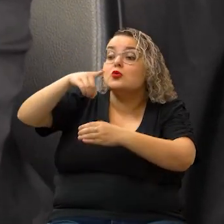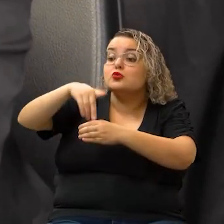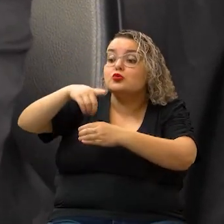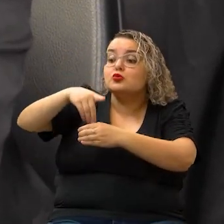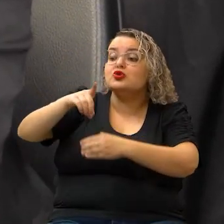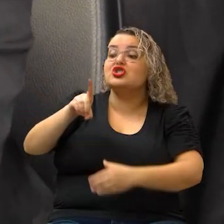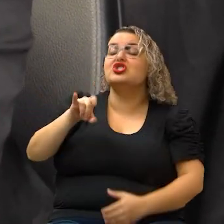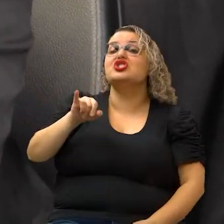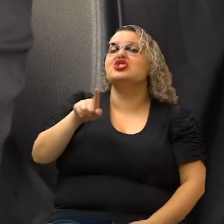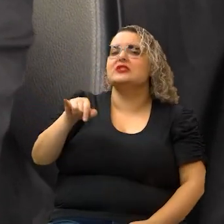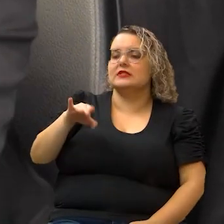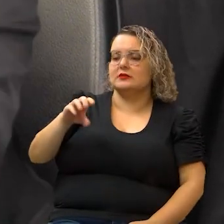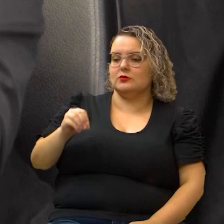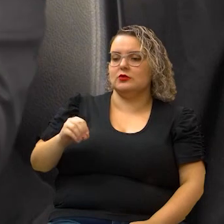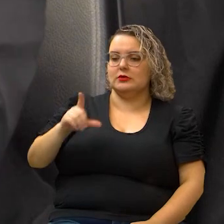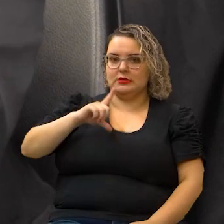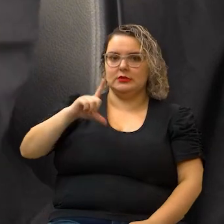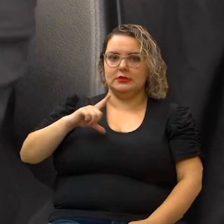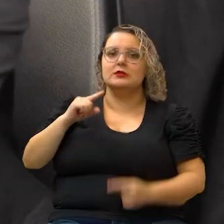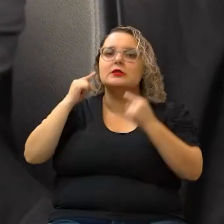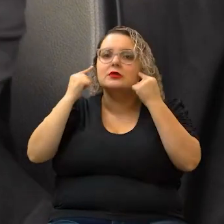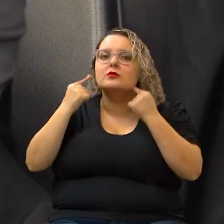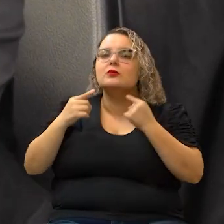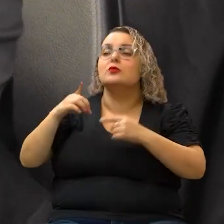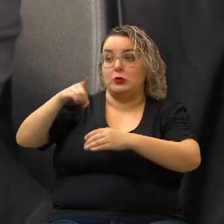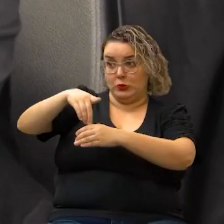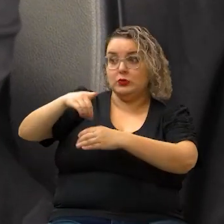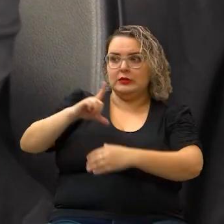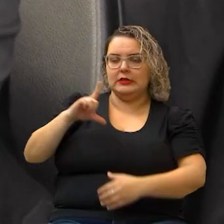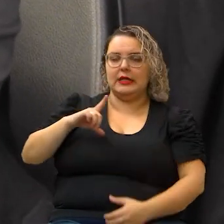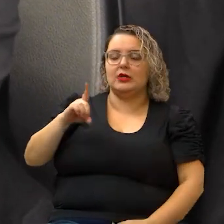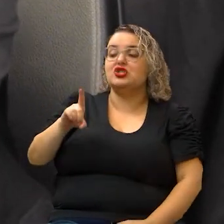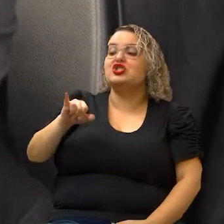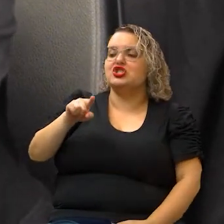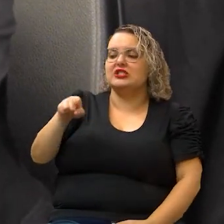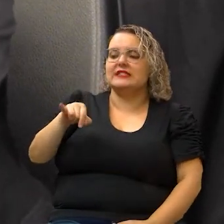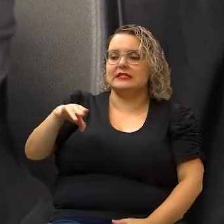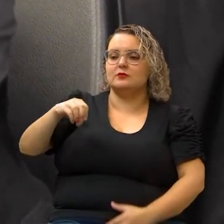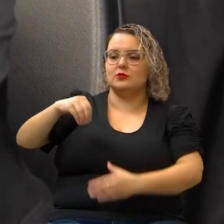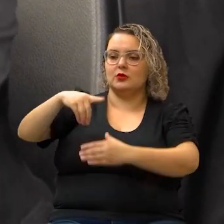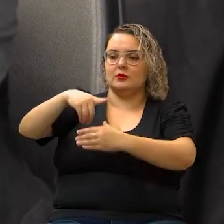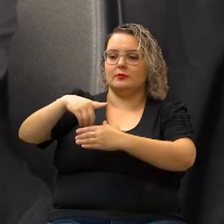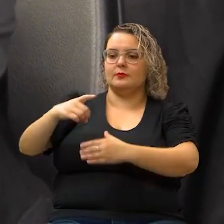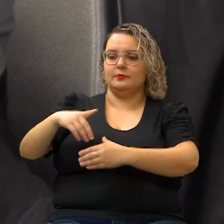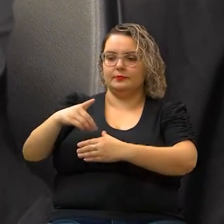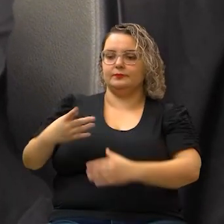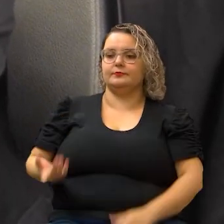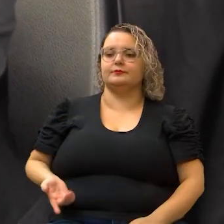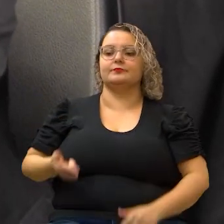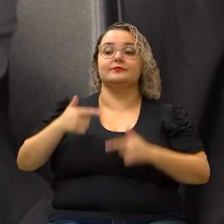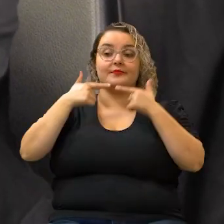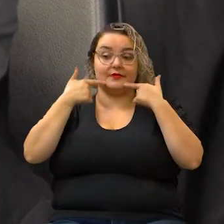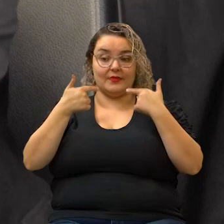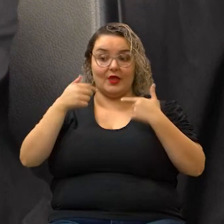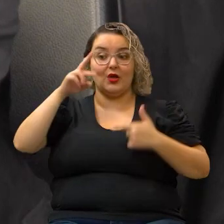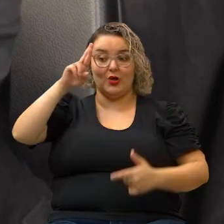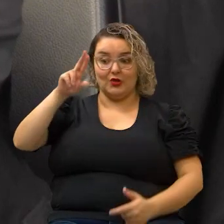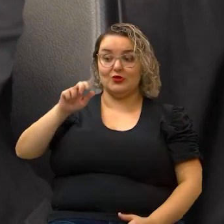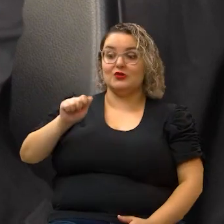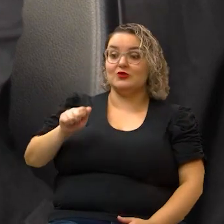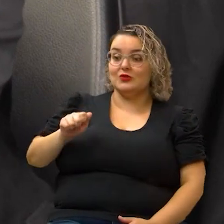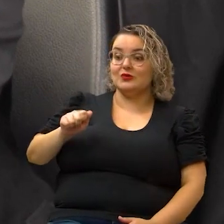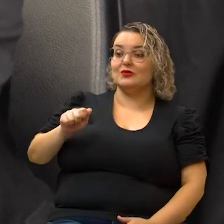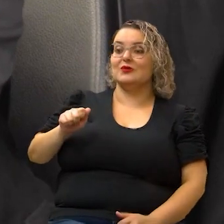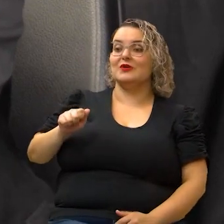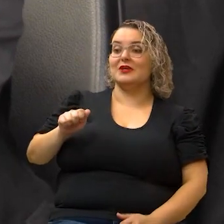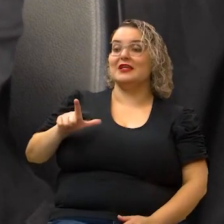dízimo, né? Porque no judaísmo tem o dízimo também. Aí o doutor Rosenthal sorriu para mim e disse assim, seu Alberto, o